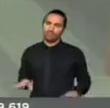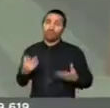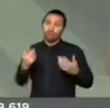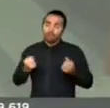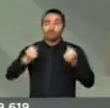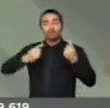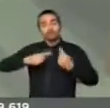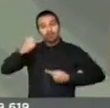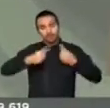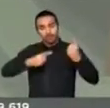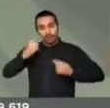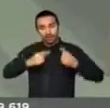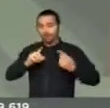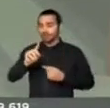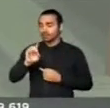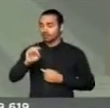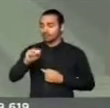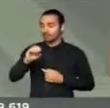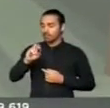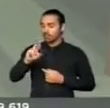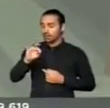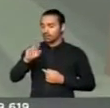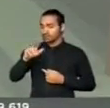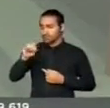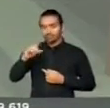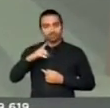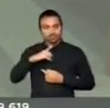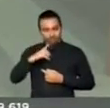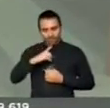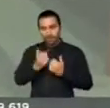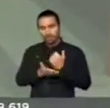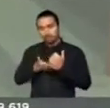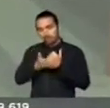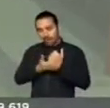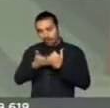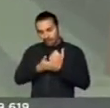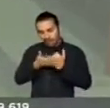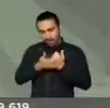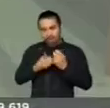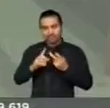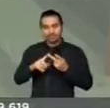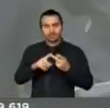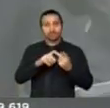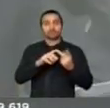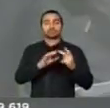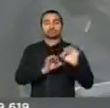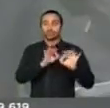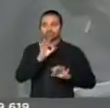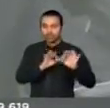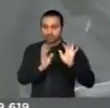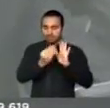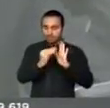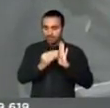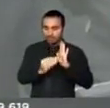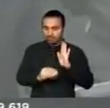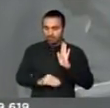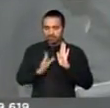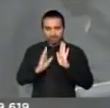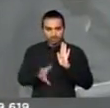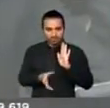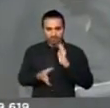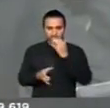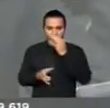democrático, respaldado tecnicamente, fundamentado juridicamente e, obviamente, com